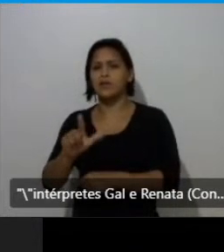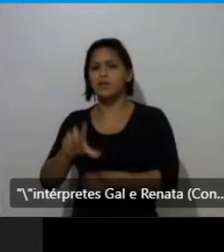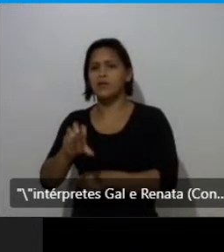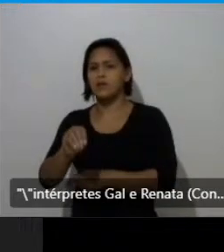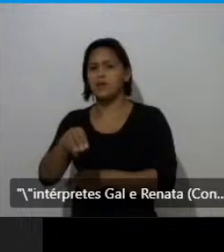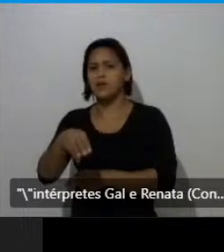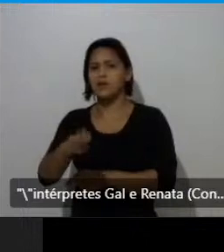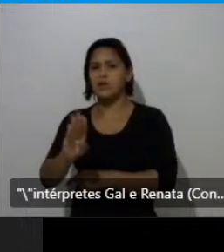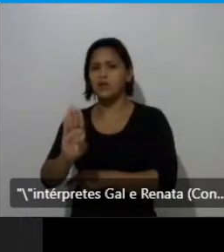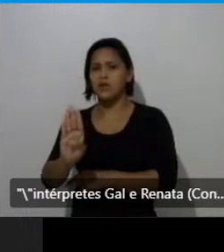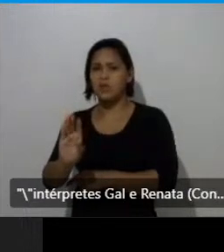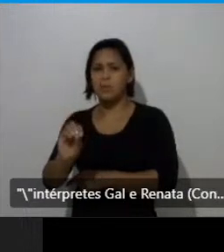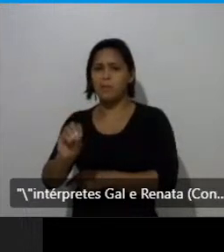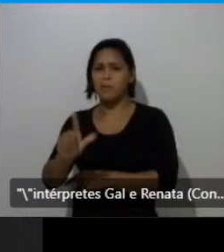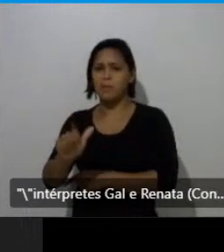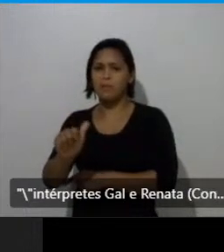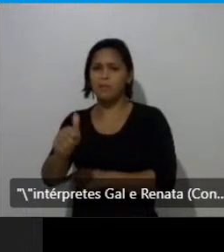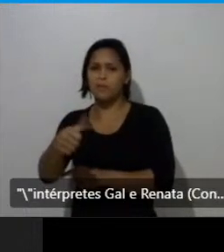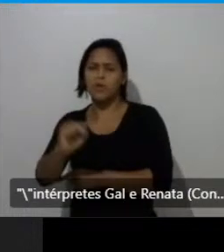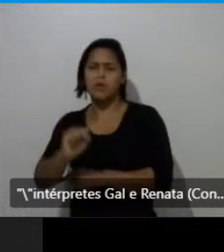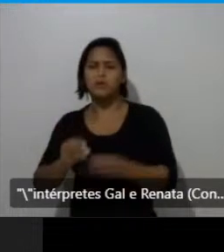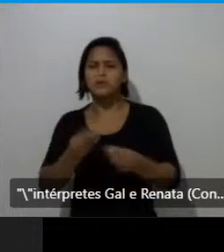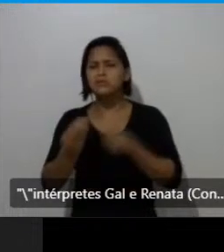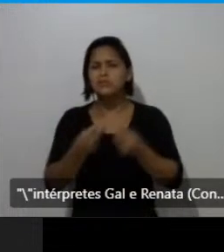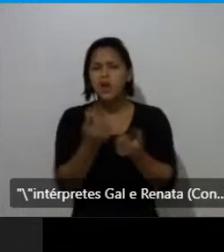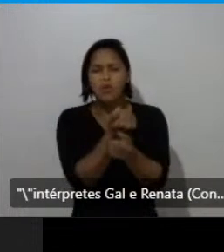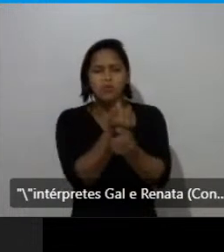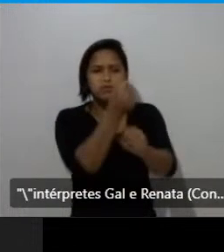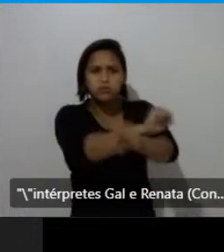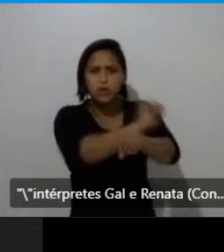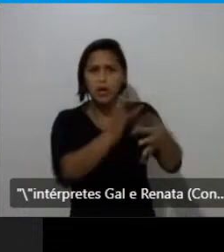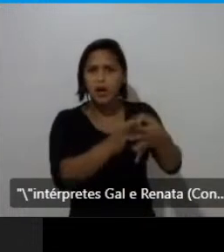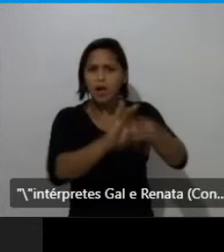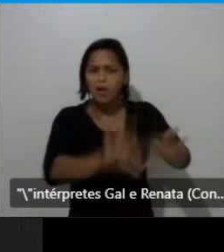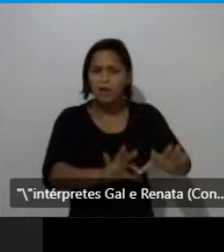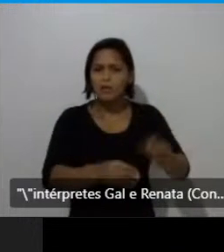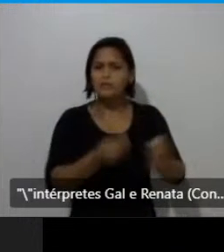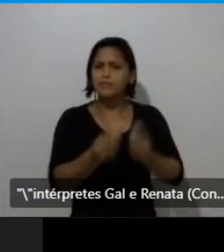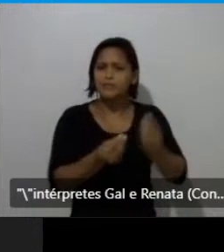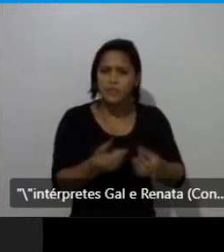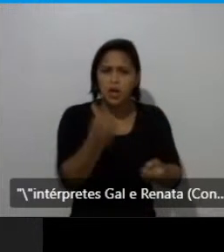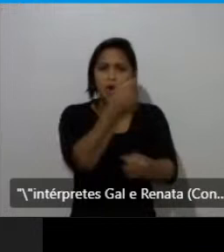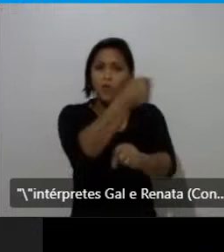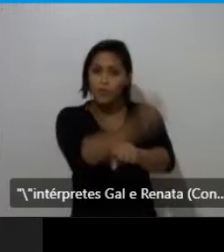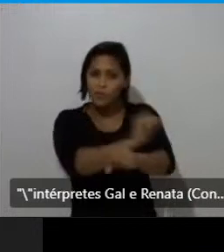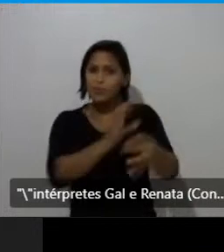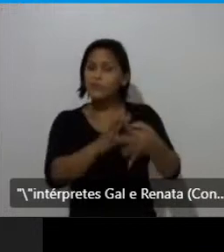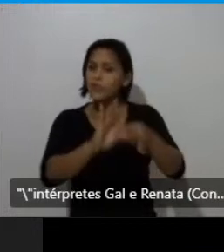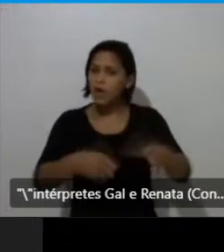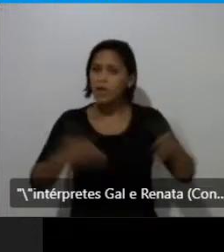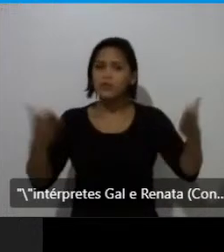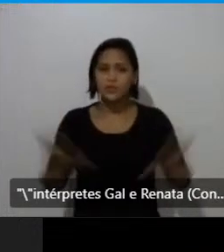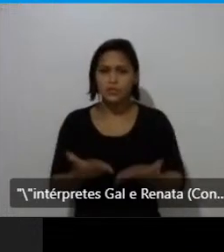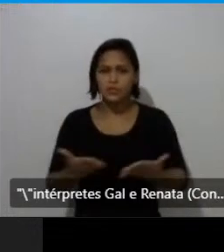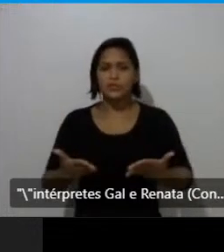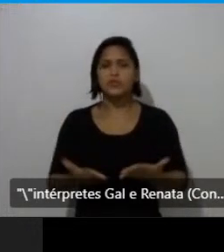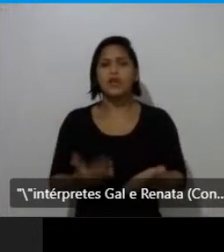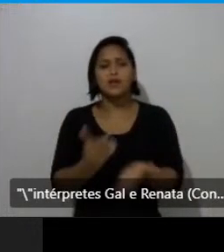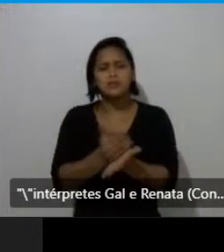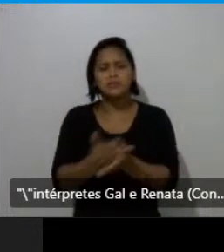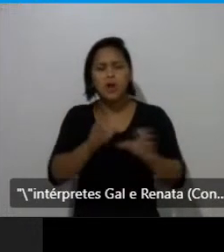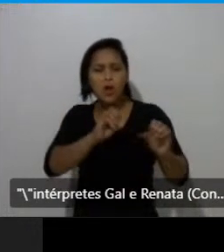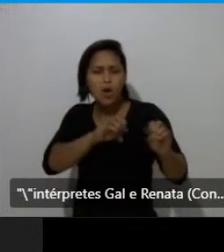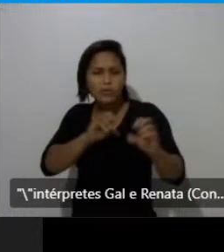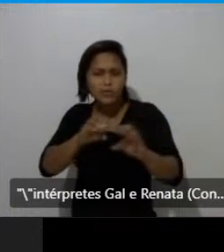país parido, né, pela escravatura, pela escravidão, que nos ensina, né,